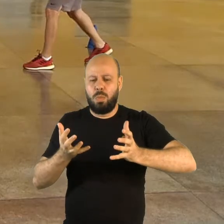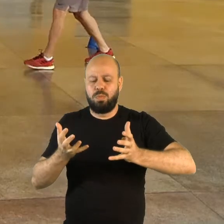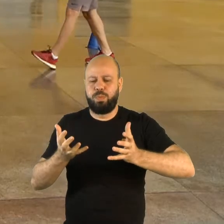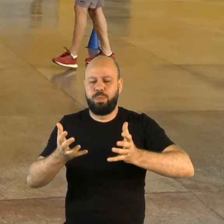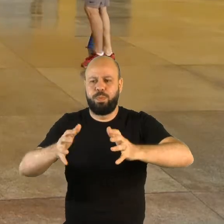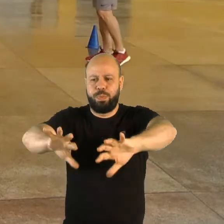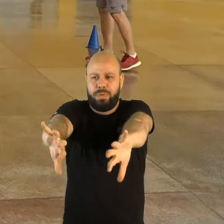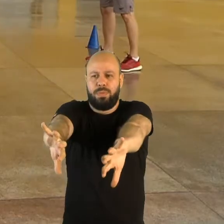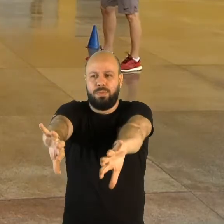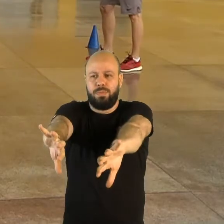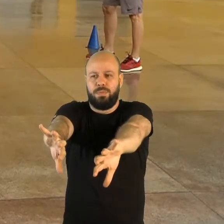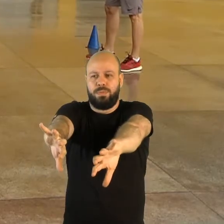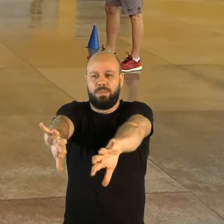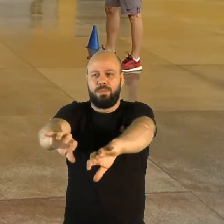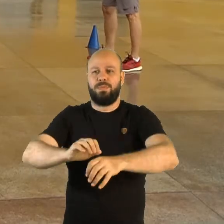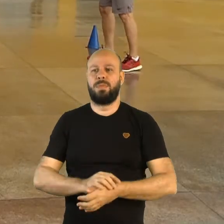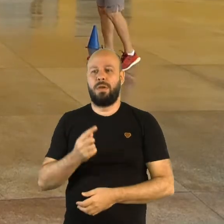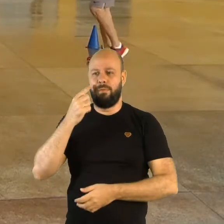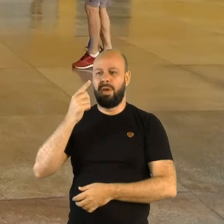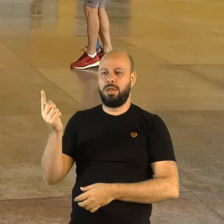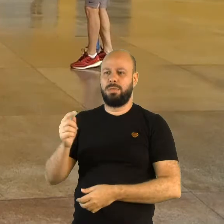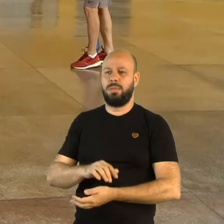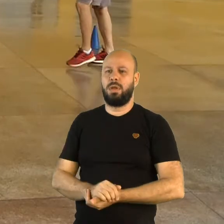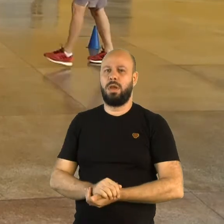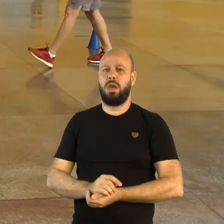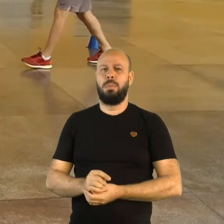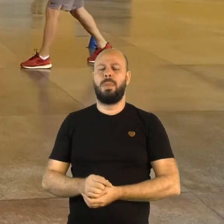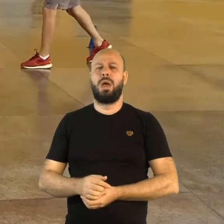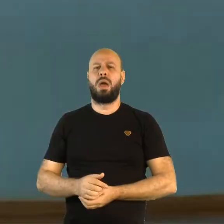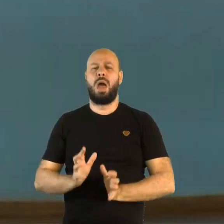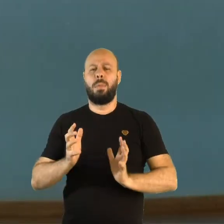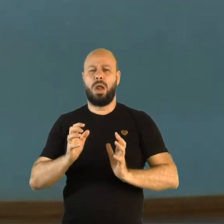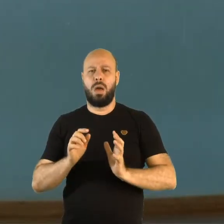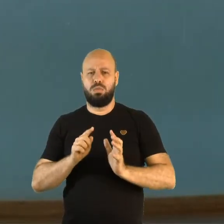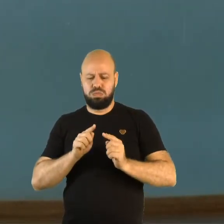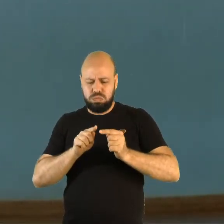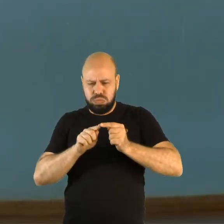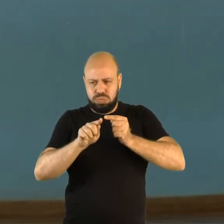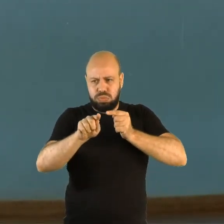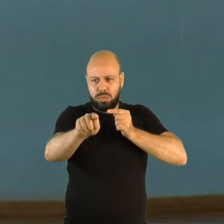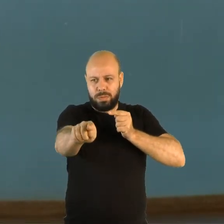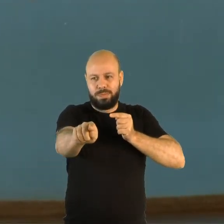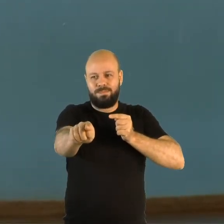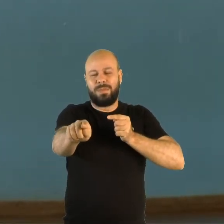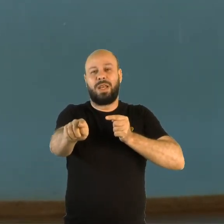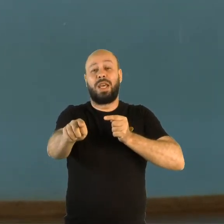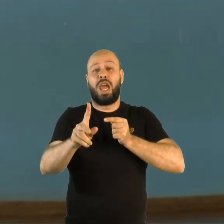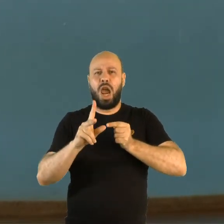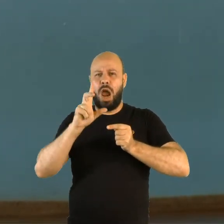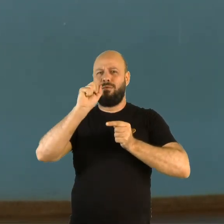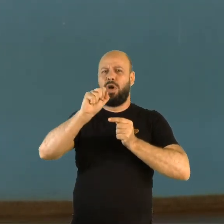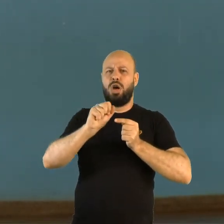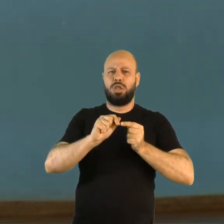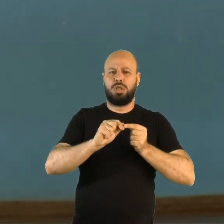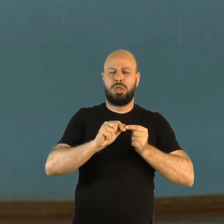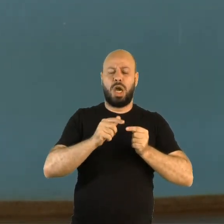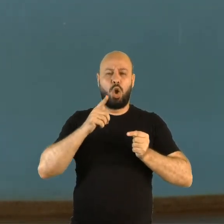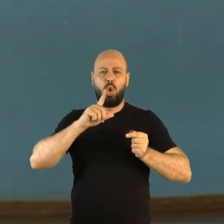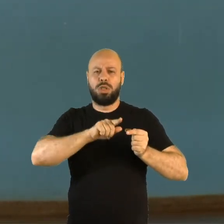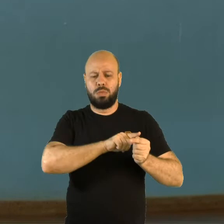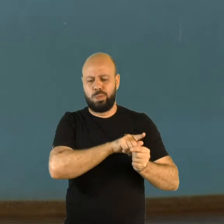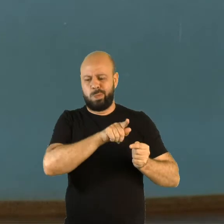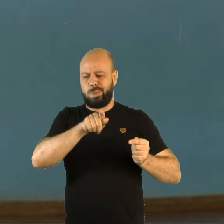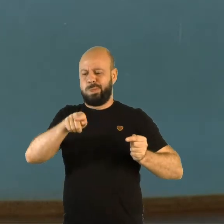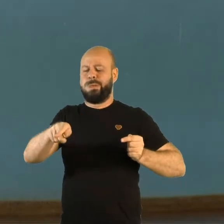professor e só para que a bola tem uma direção e uma força suficiente para chegar